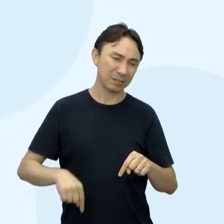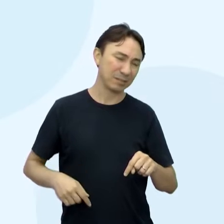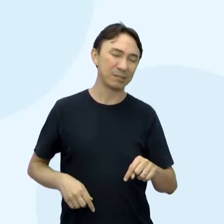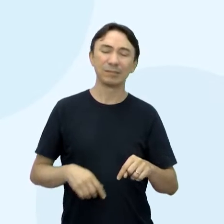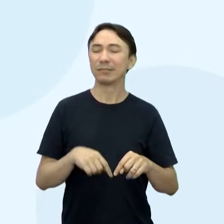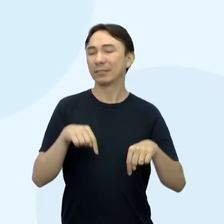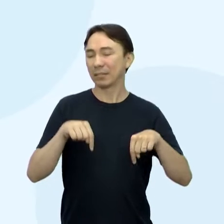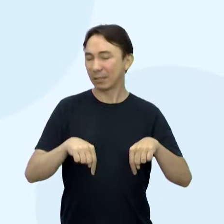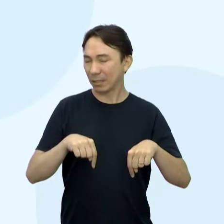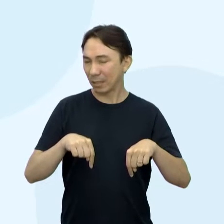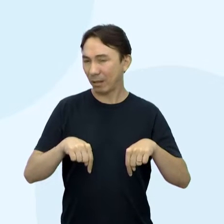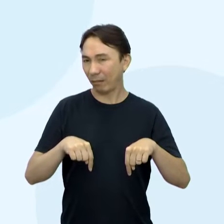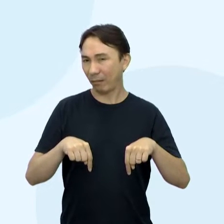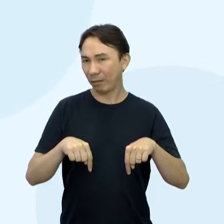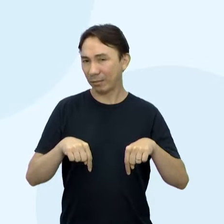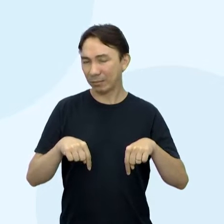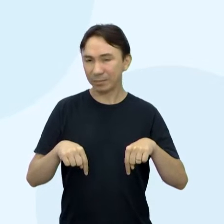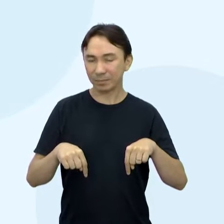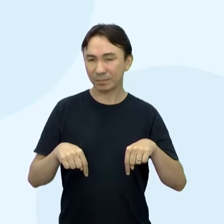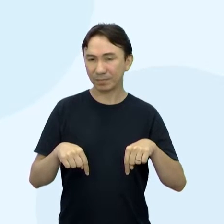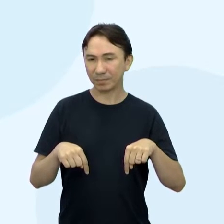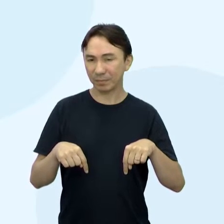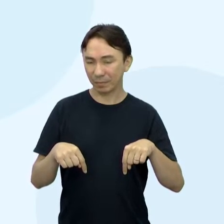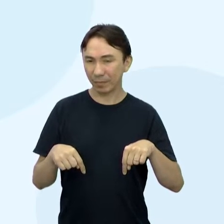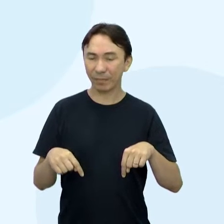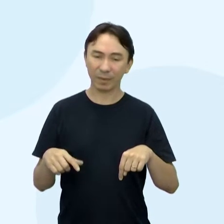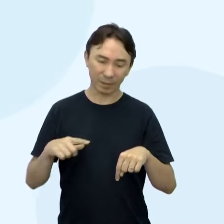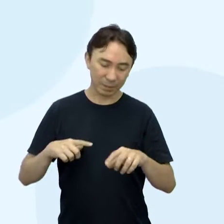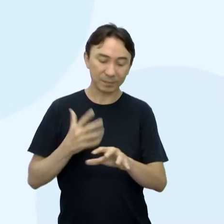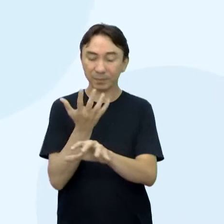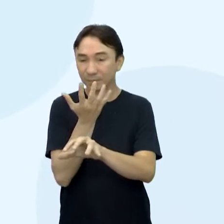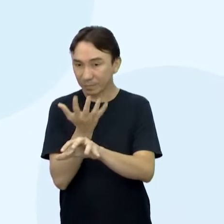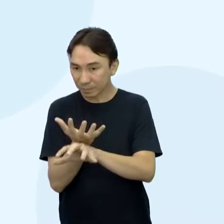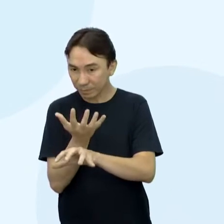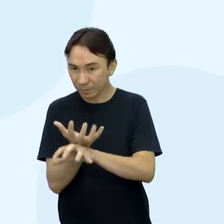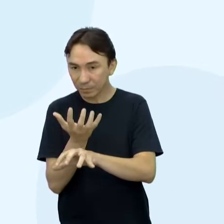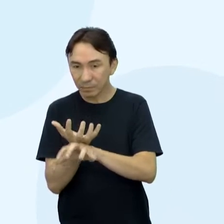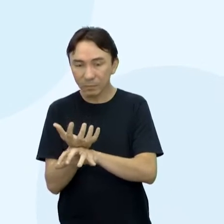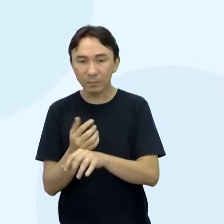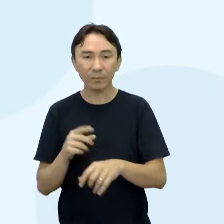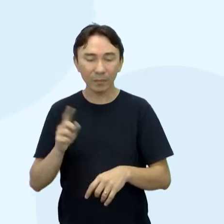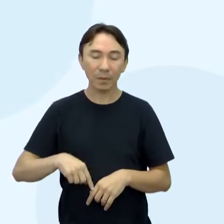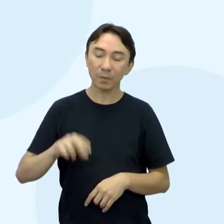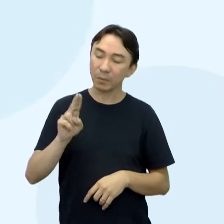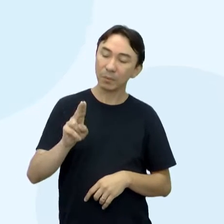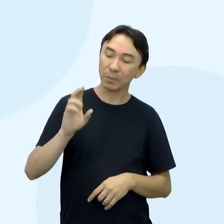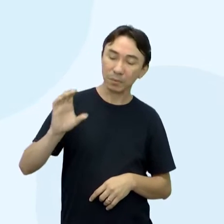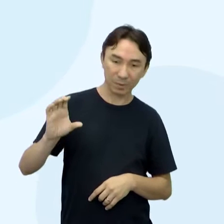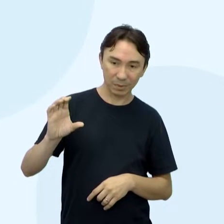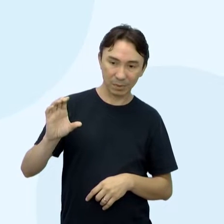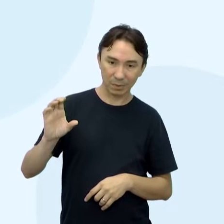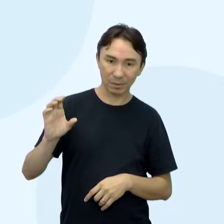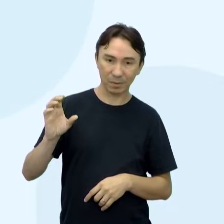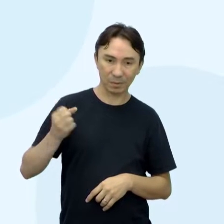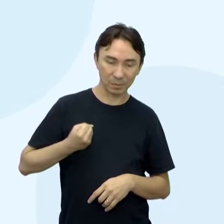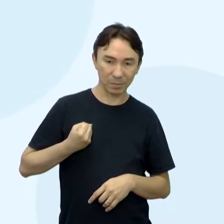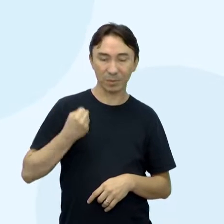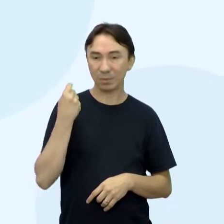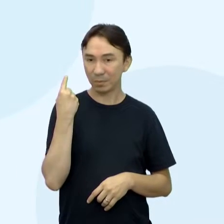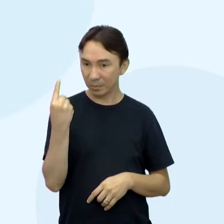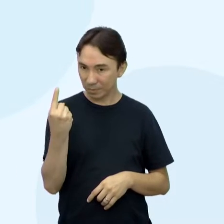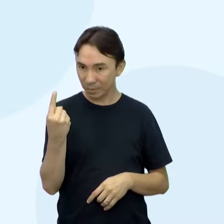trajetória, né, do nosso componente aí da nossa unidade 1, na verdade, a